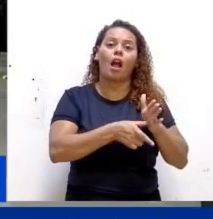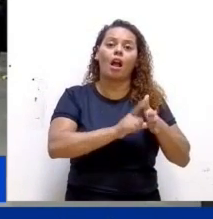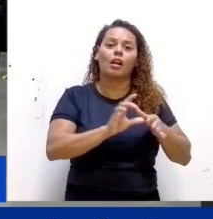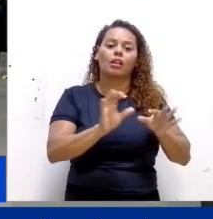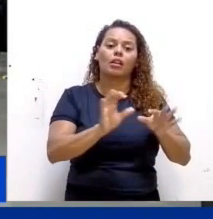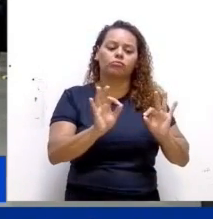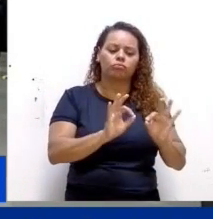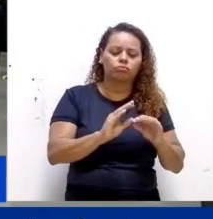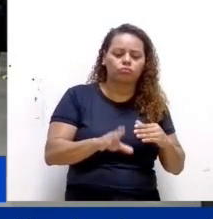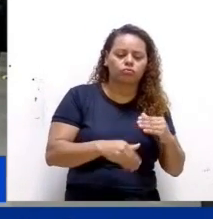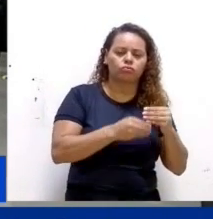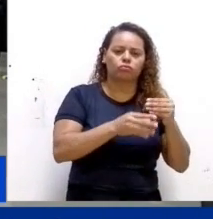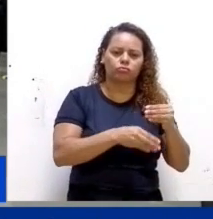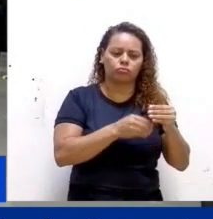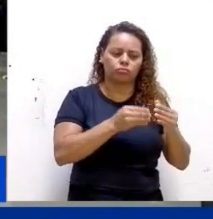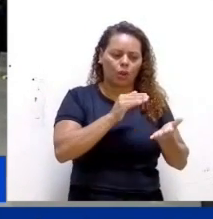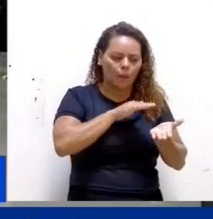habilitação.